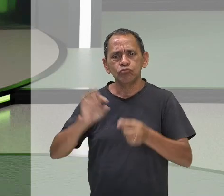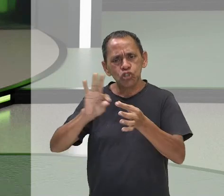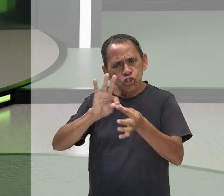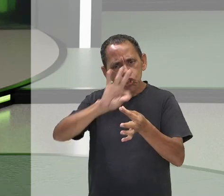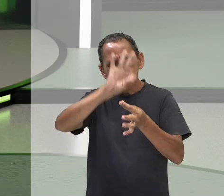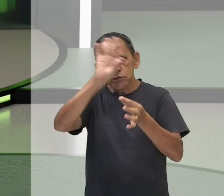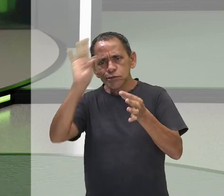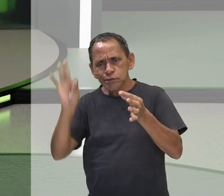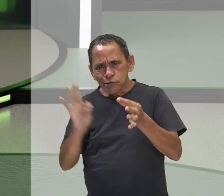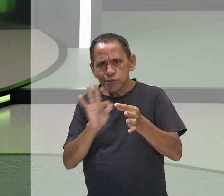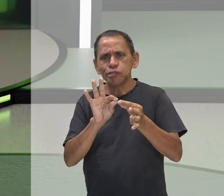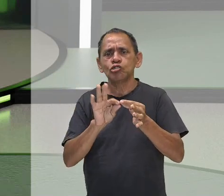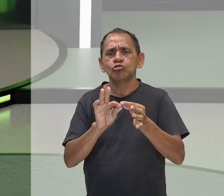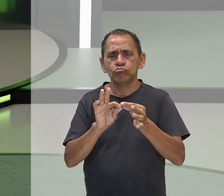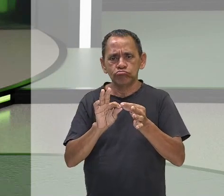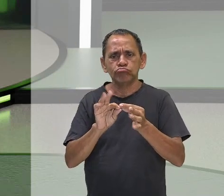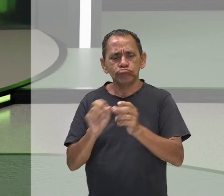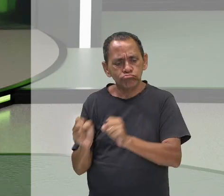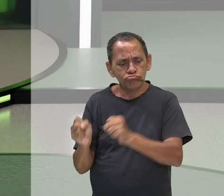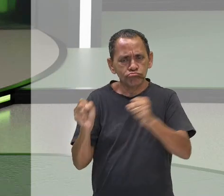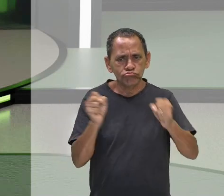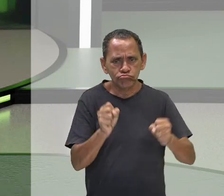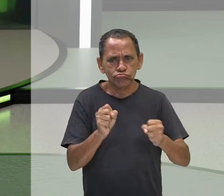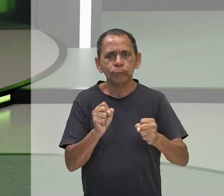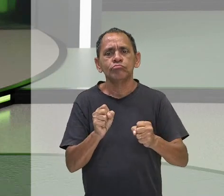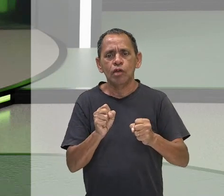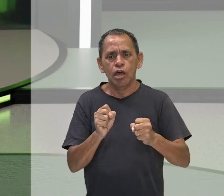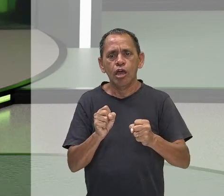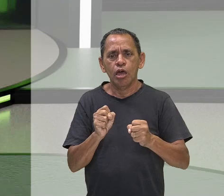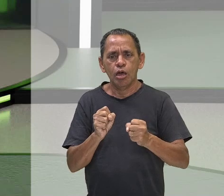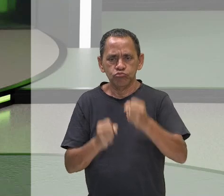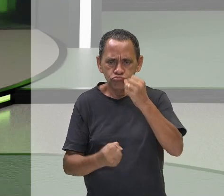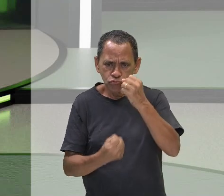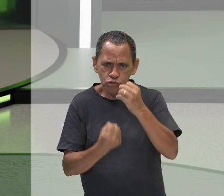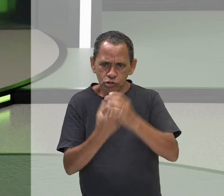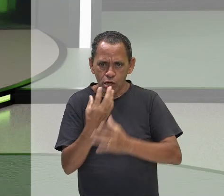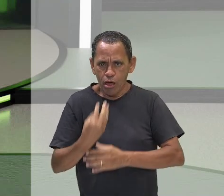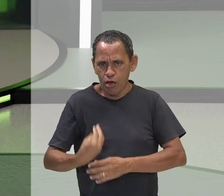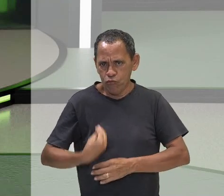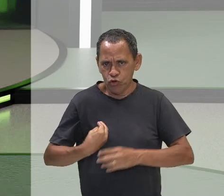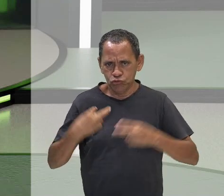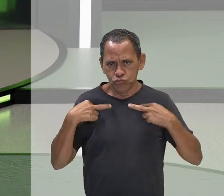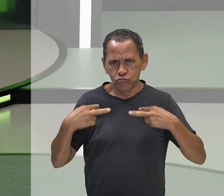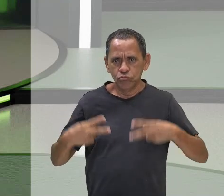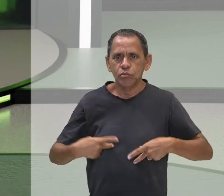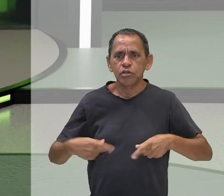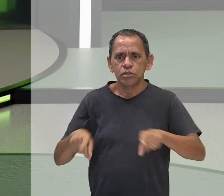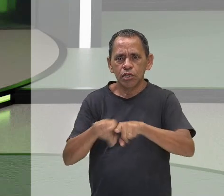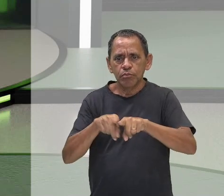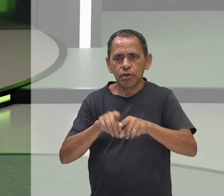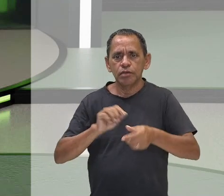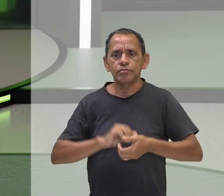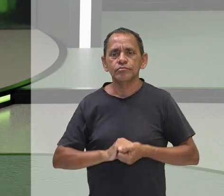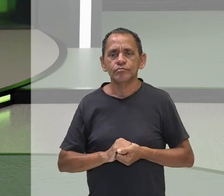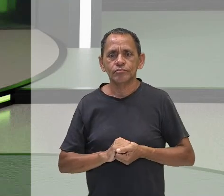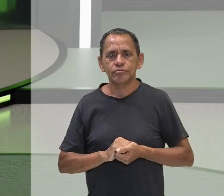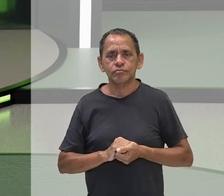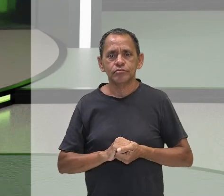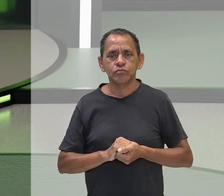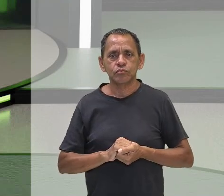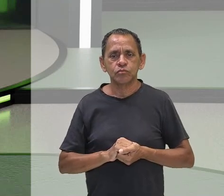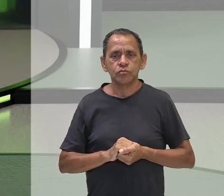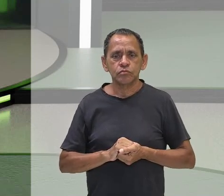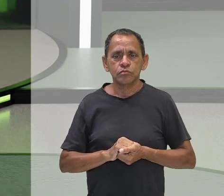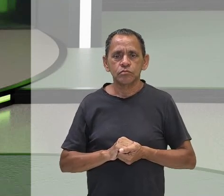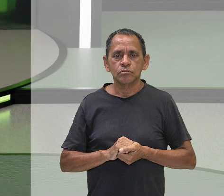poder incrível de gerar e nutrir a vida. Então, eu convido vocês para essa